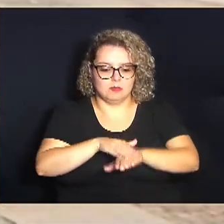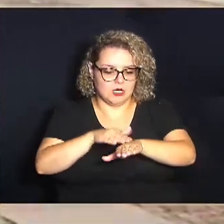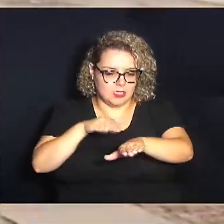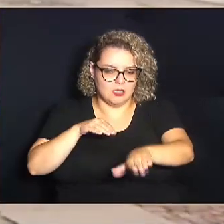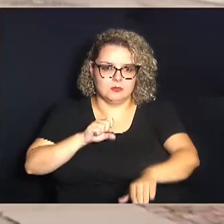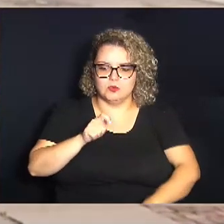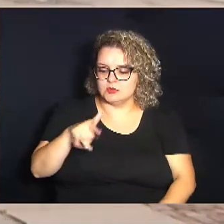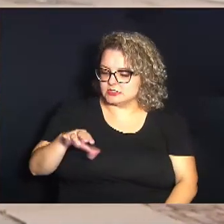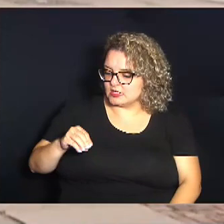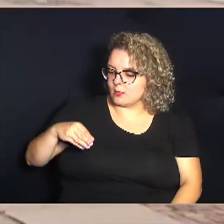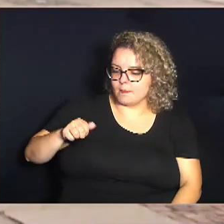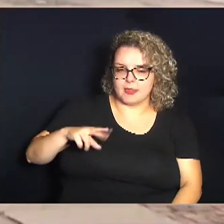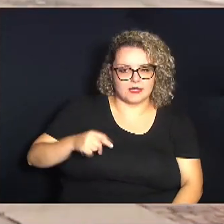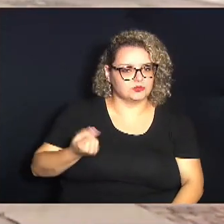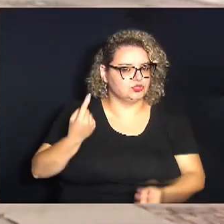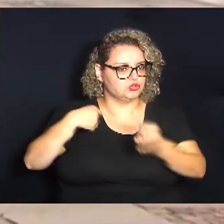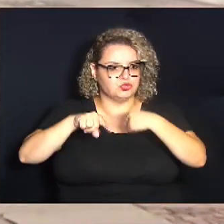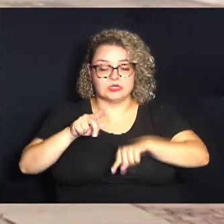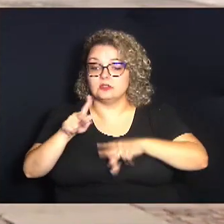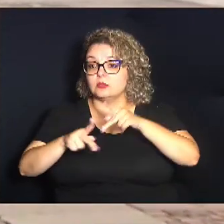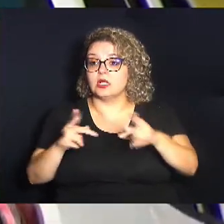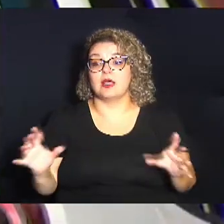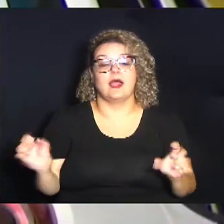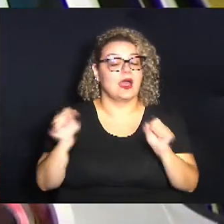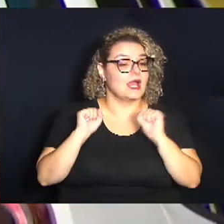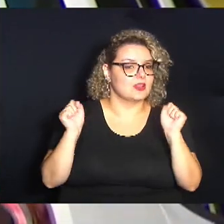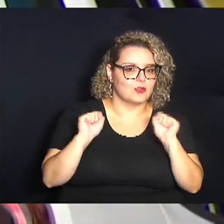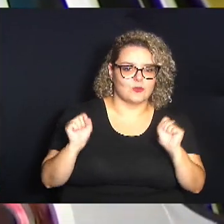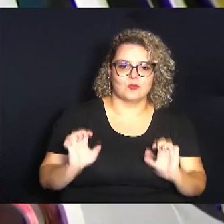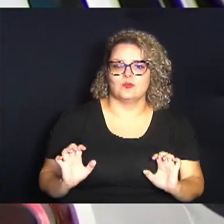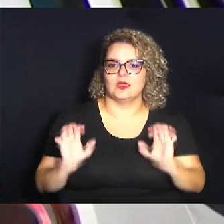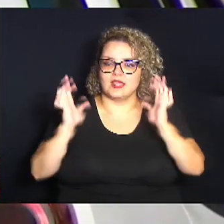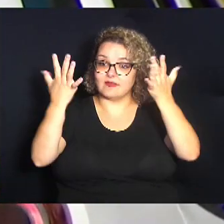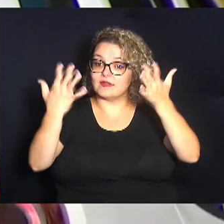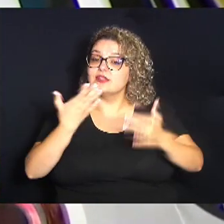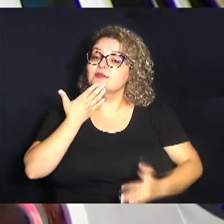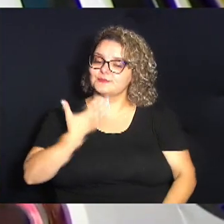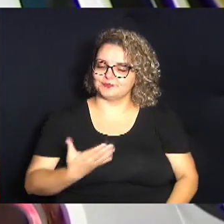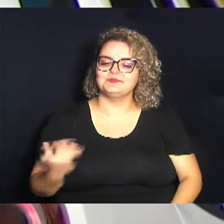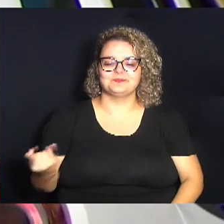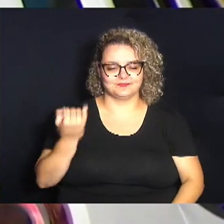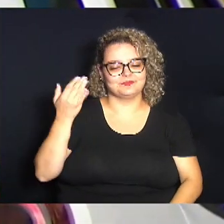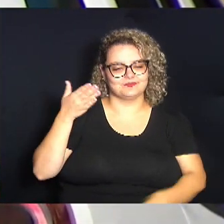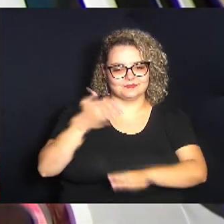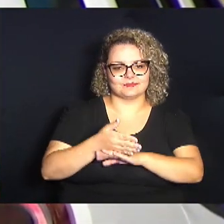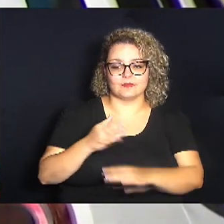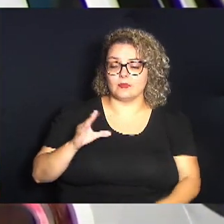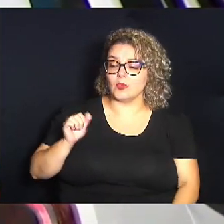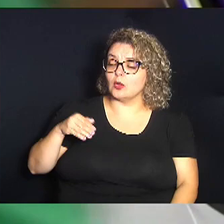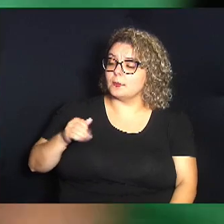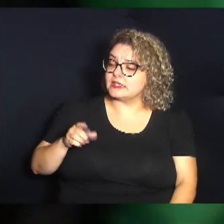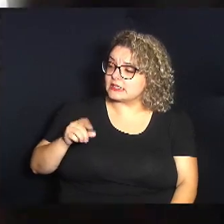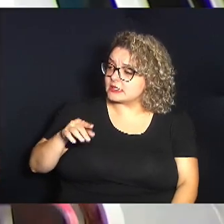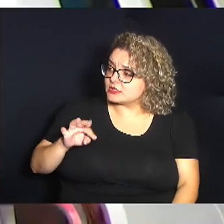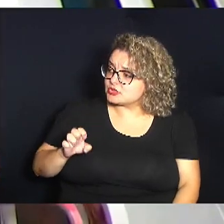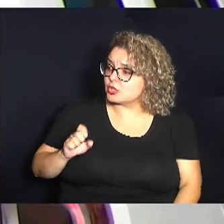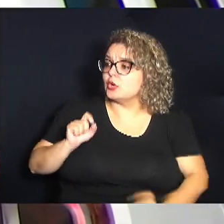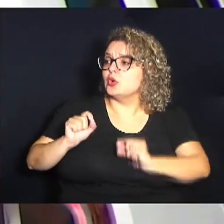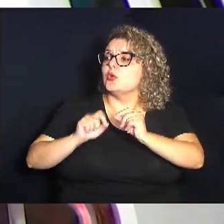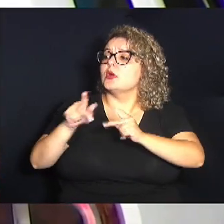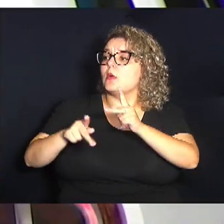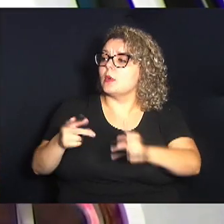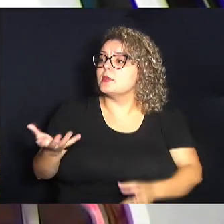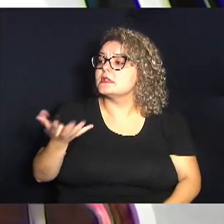E um sucesso, o público gostou muito. É um evento natalino que vale a pena participar. Comandante, agora acho que o que a população quer